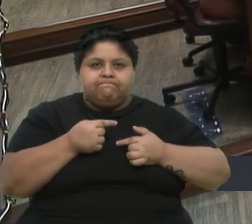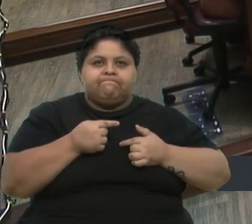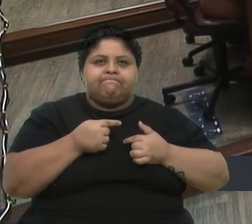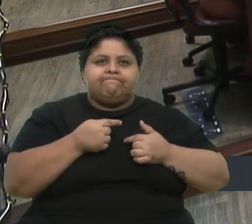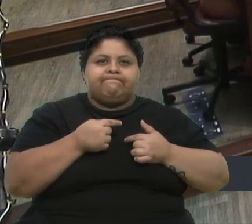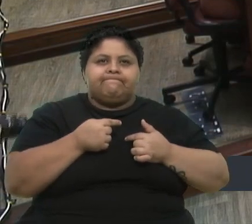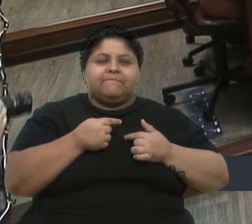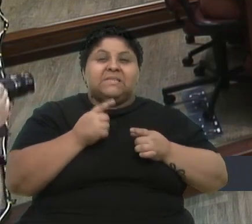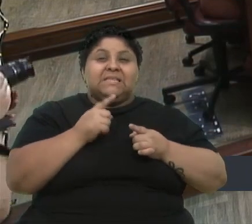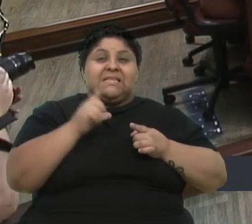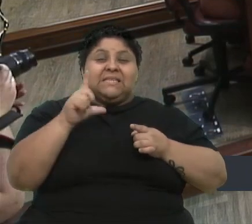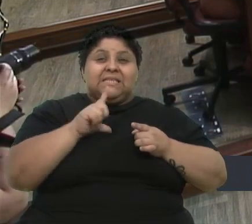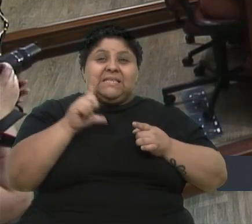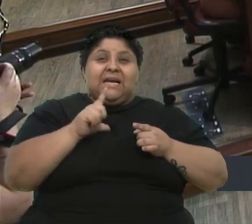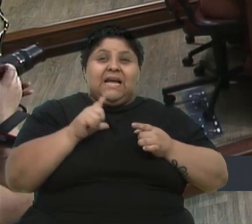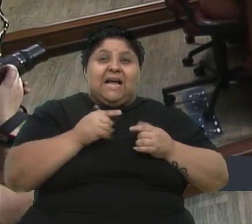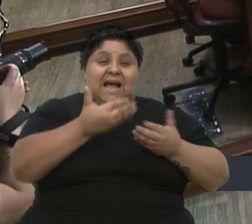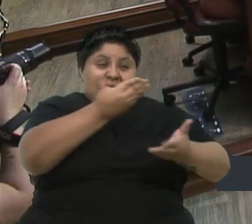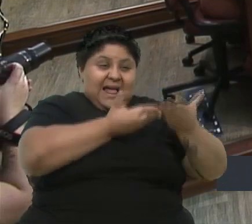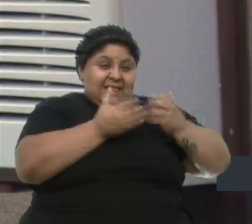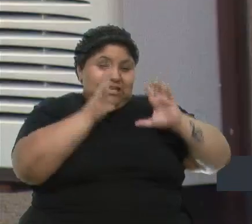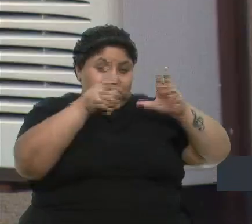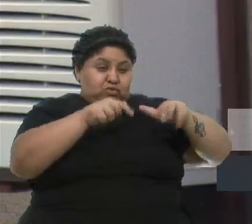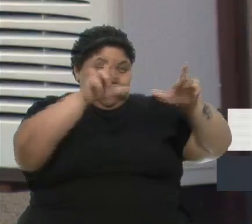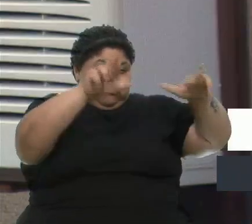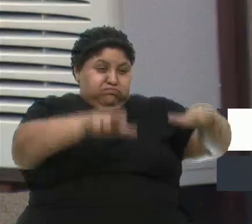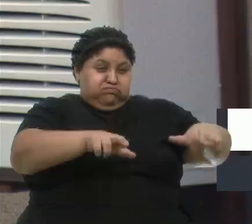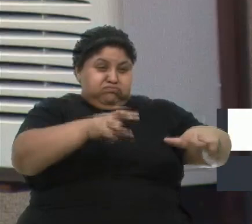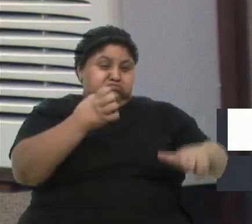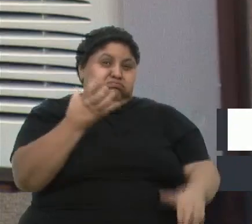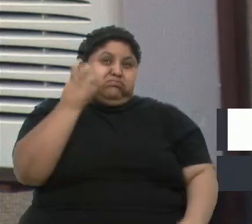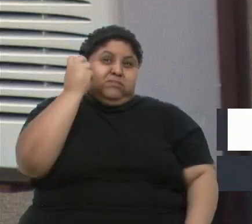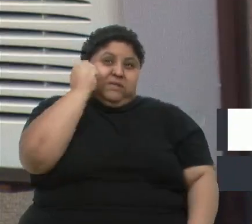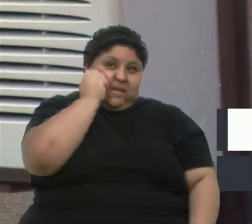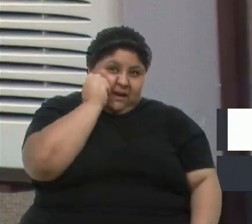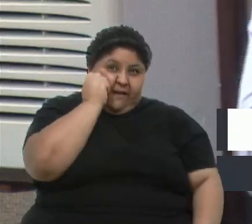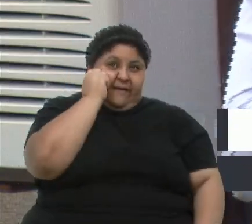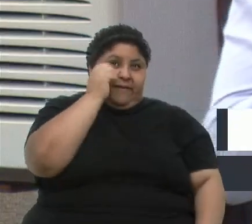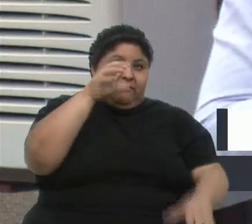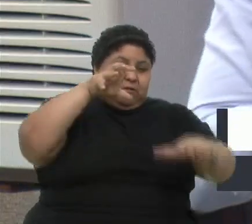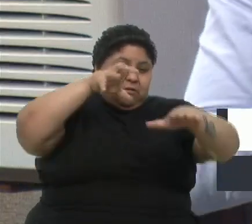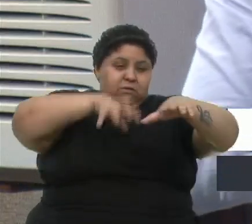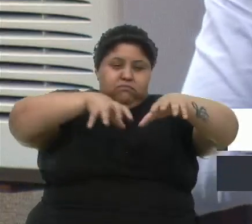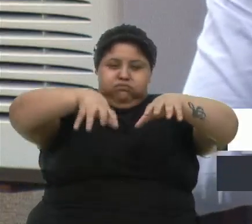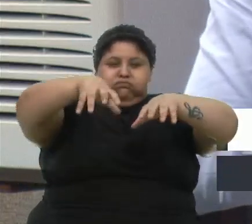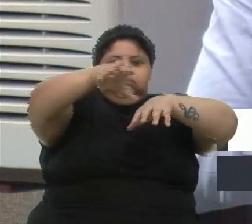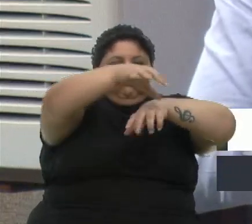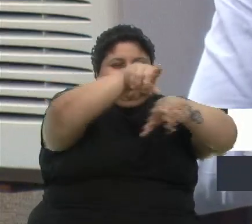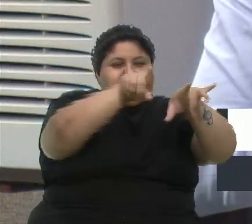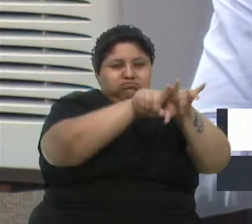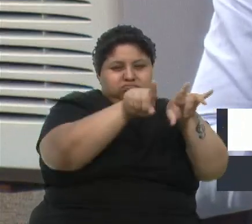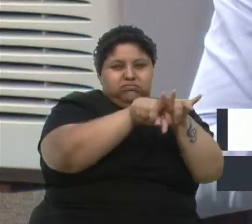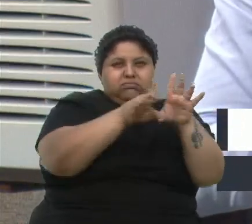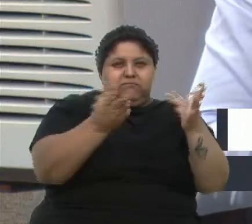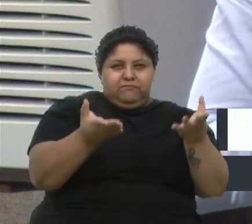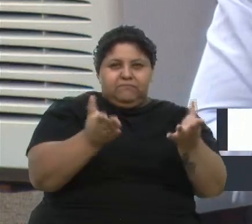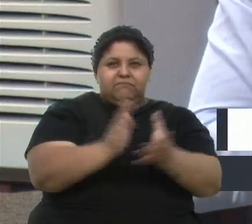pois ela atende toda aquela região ali de Ana Rex, Santa Rita, Parada Cristal, como foi bem falado pelo vereador que me antecedeu.